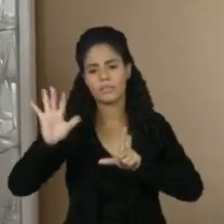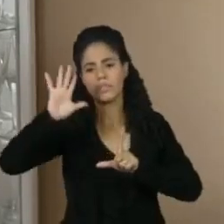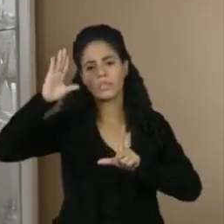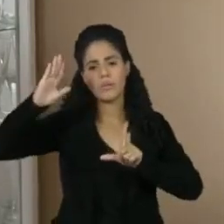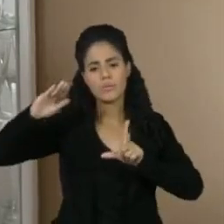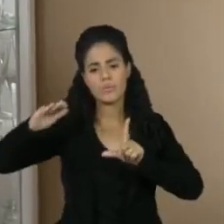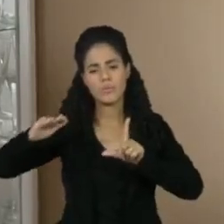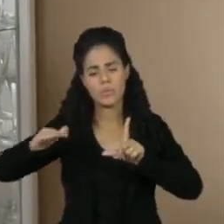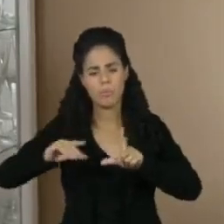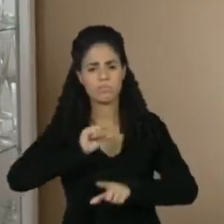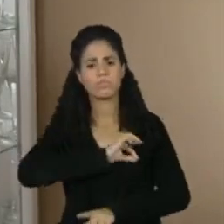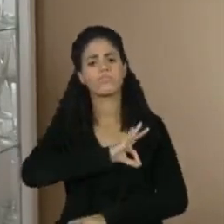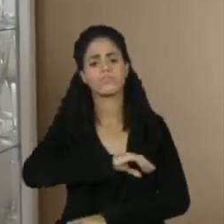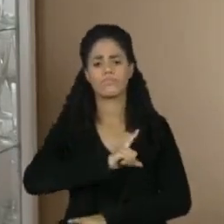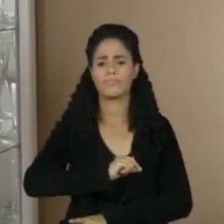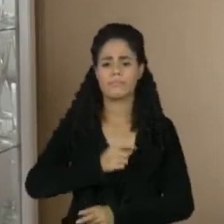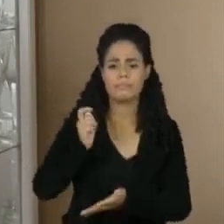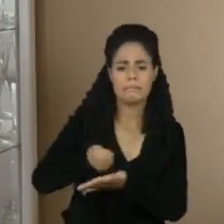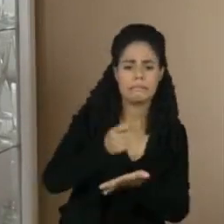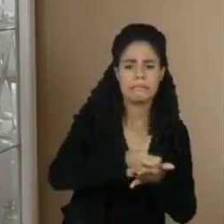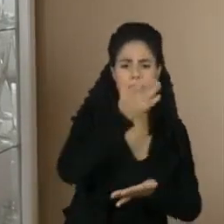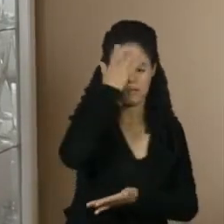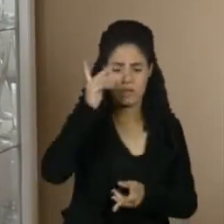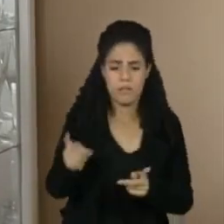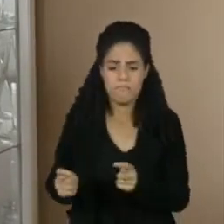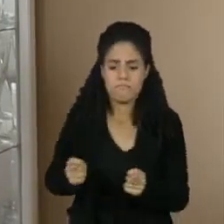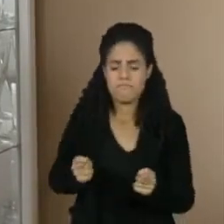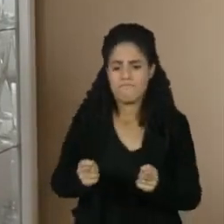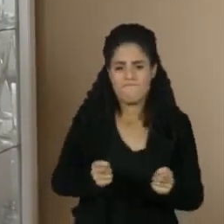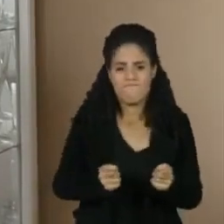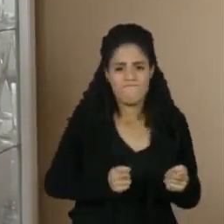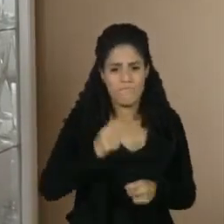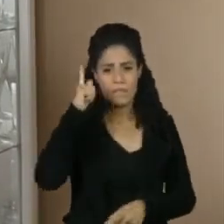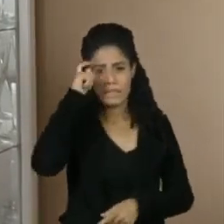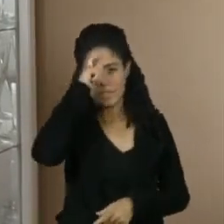perdendo seu poder de compra e se distanciando do que ele deveria ser.